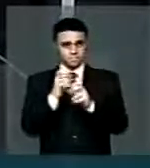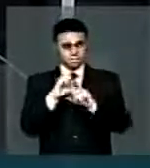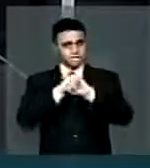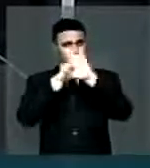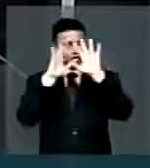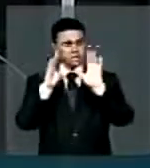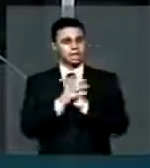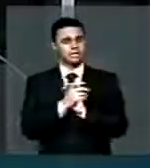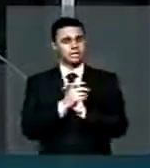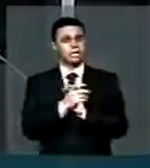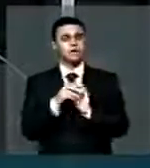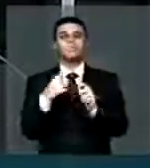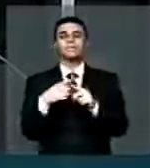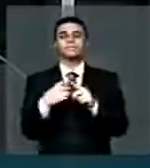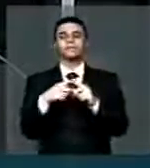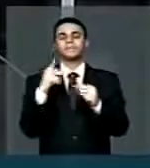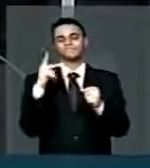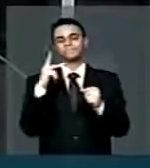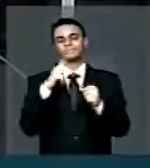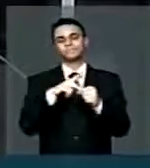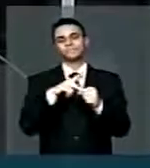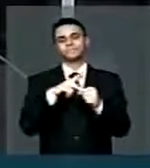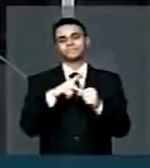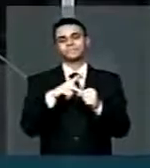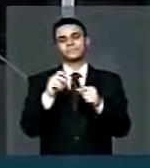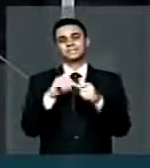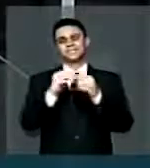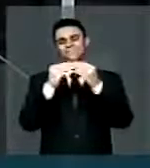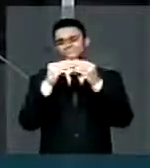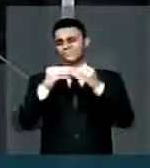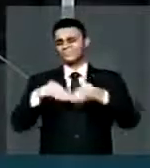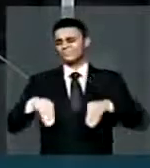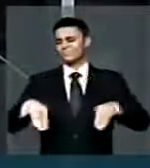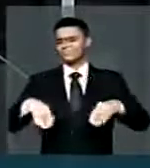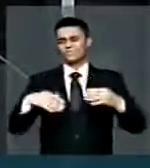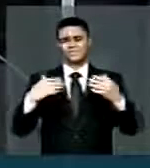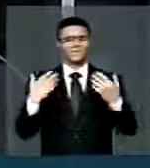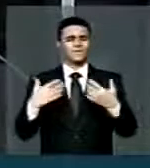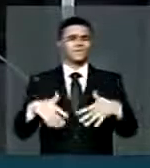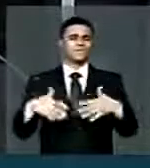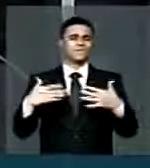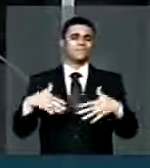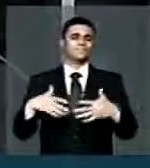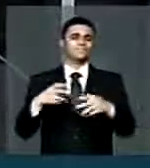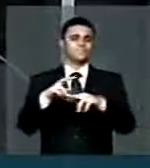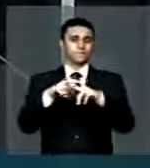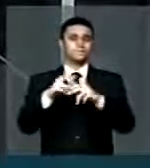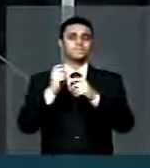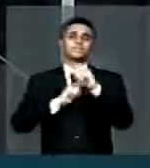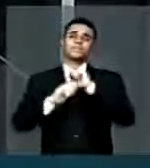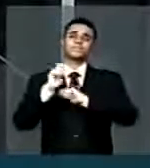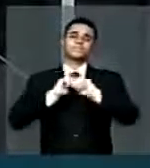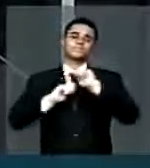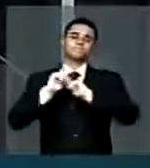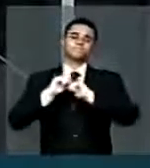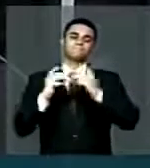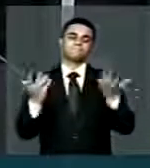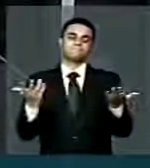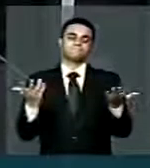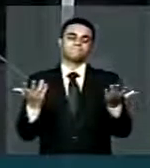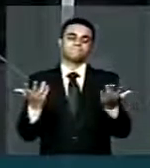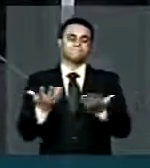A Petrobras amargou grandes prejuízos com esta negociação. Vamos partir